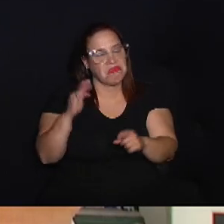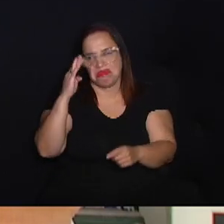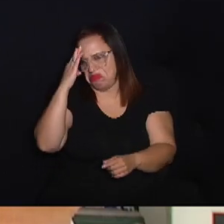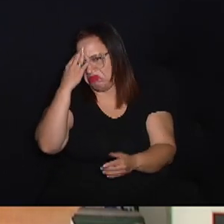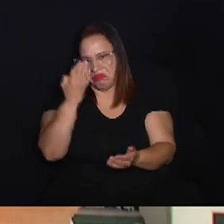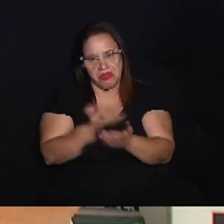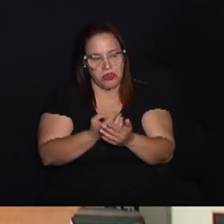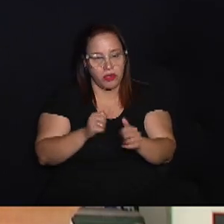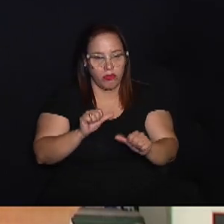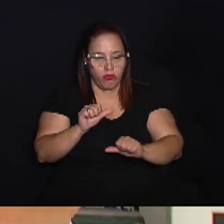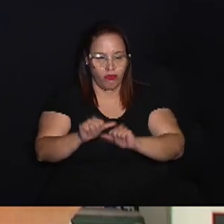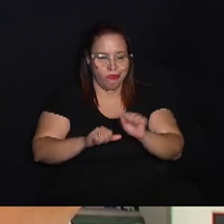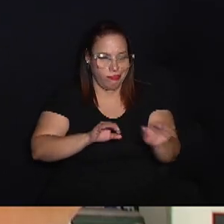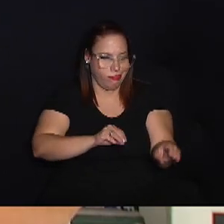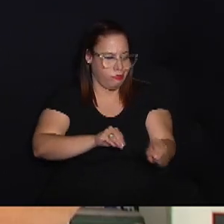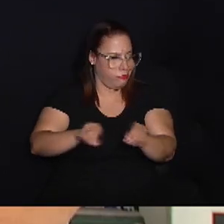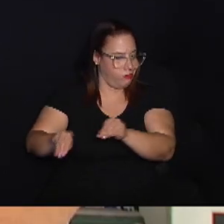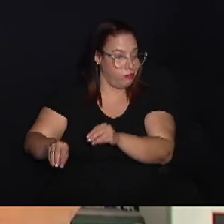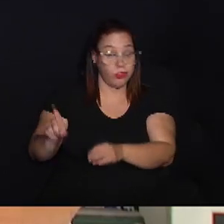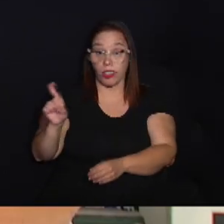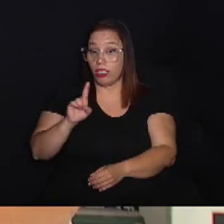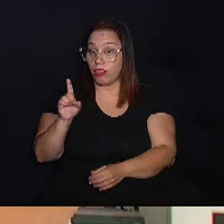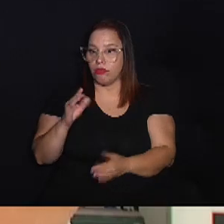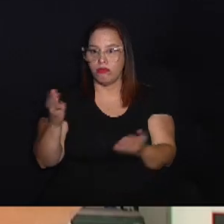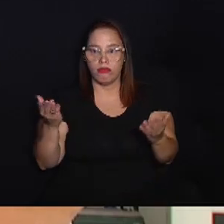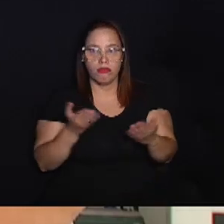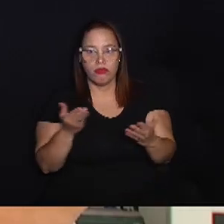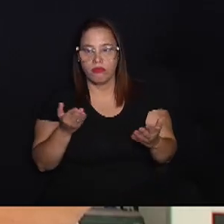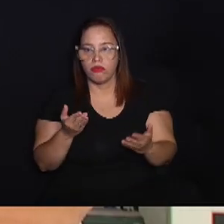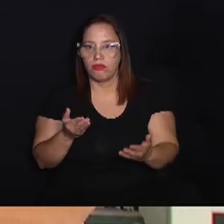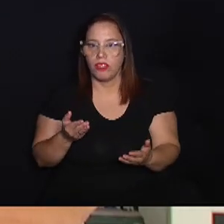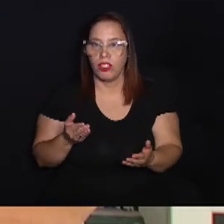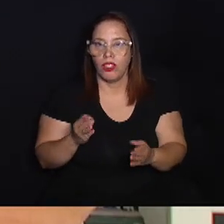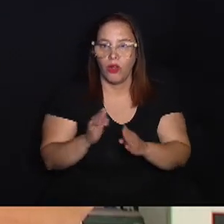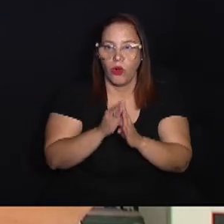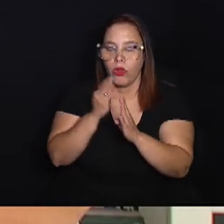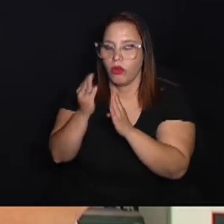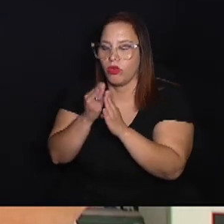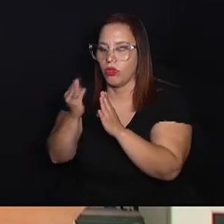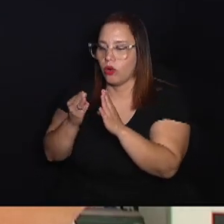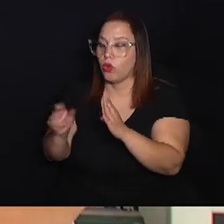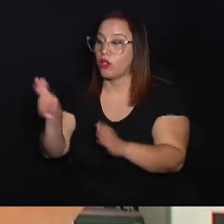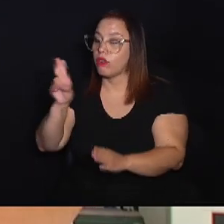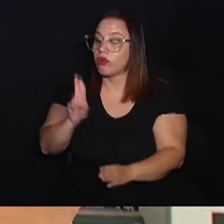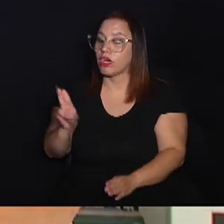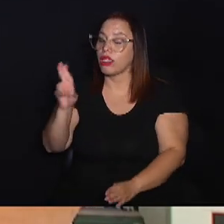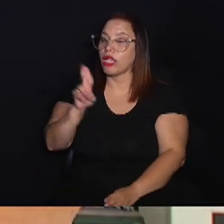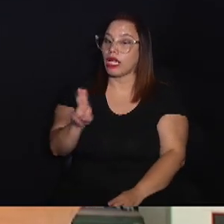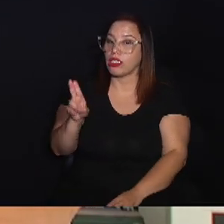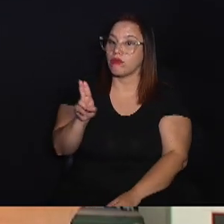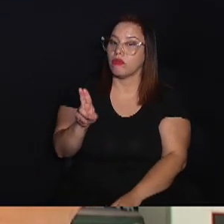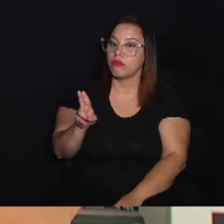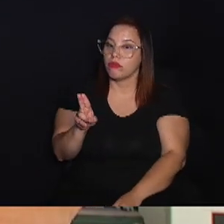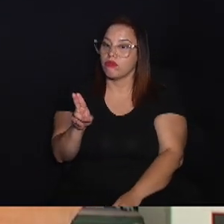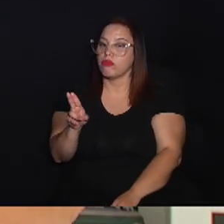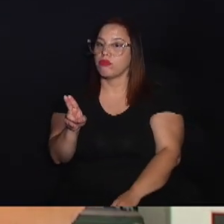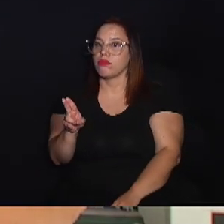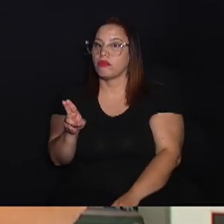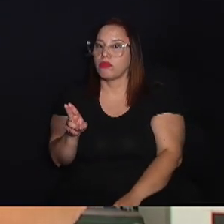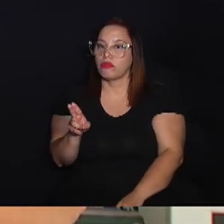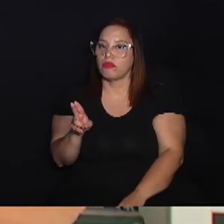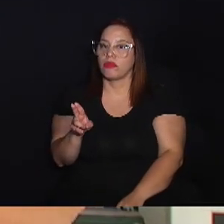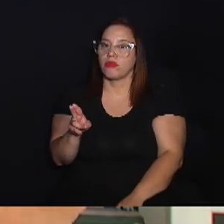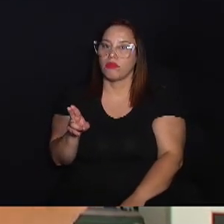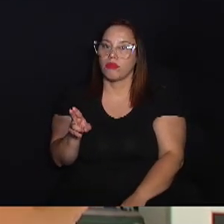seja substituída, né? Hoje a gente trabalha muito o conceito de biblioteca digital universitária, então a